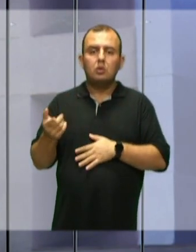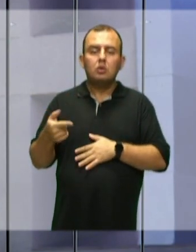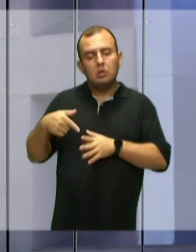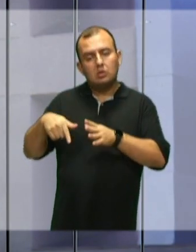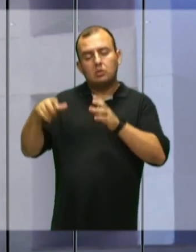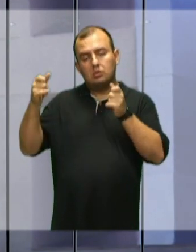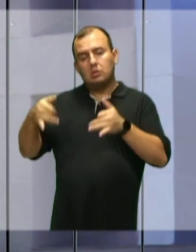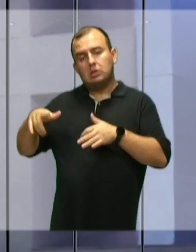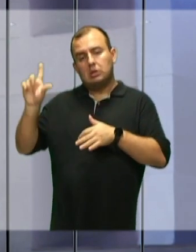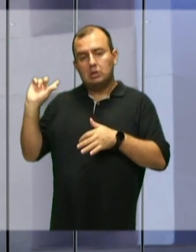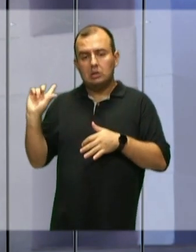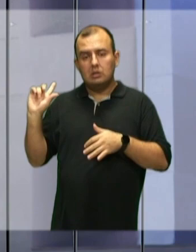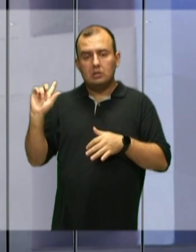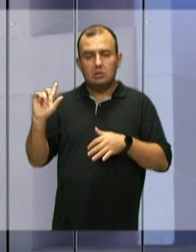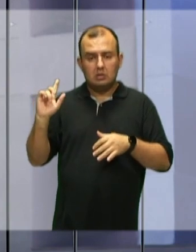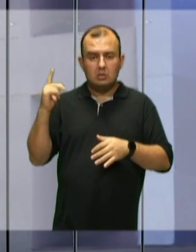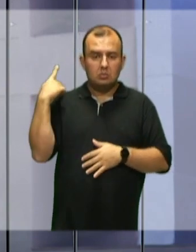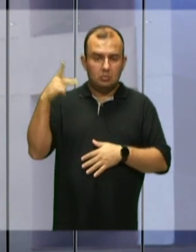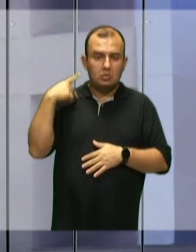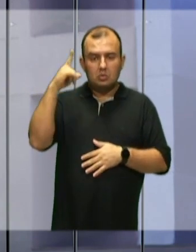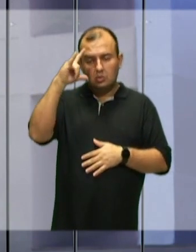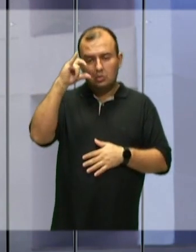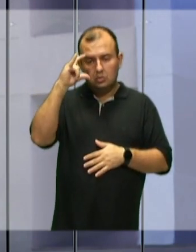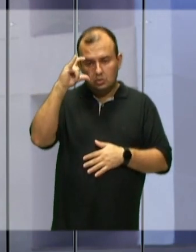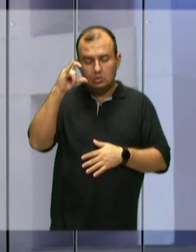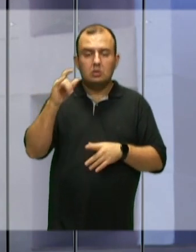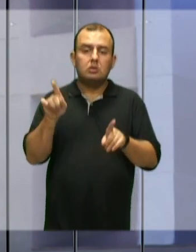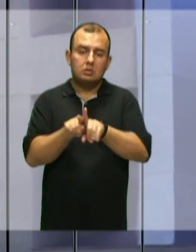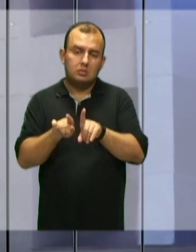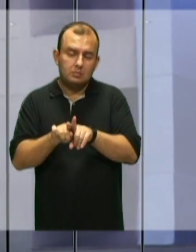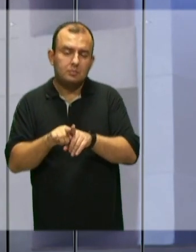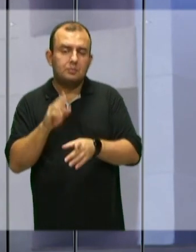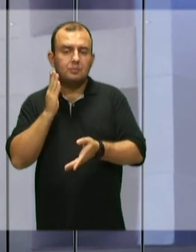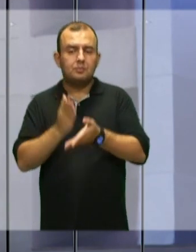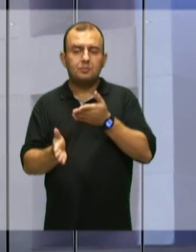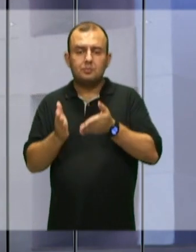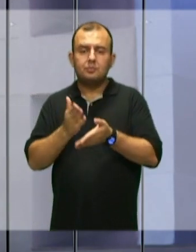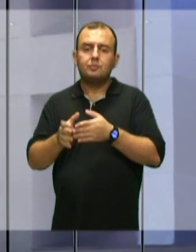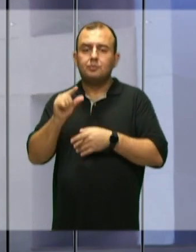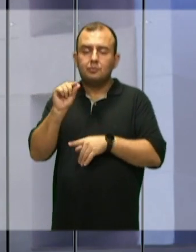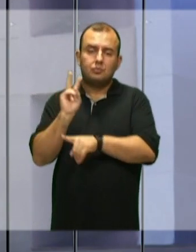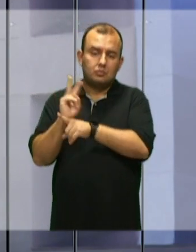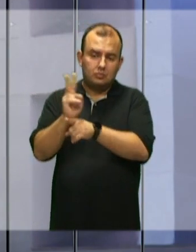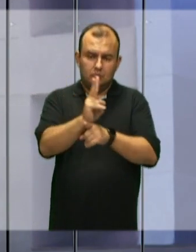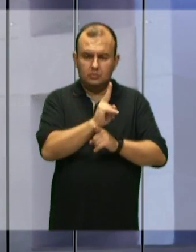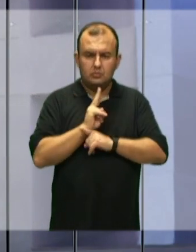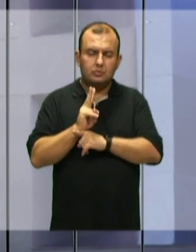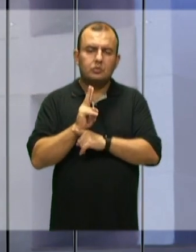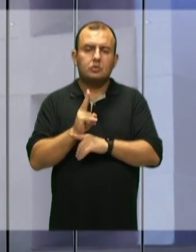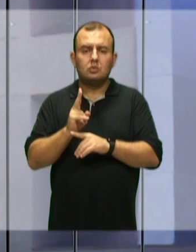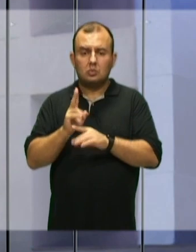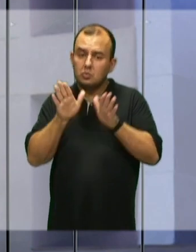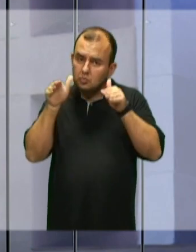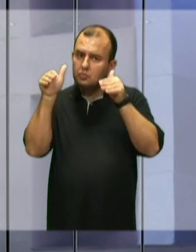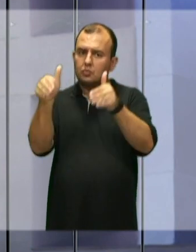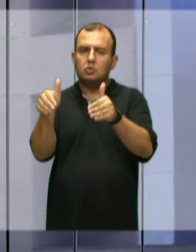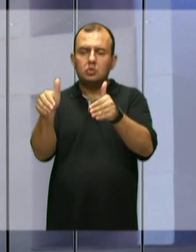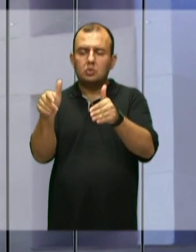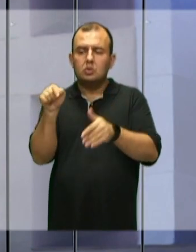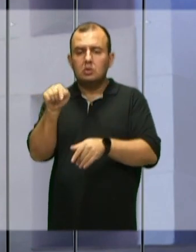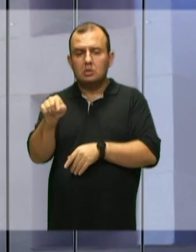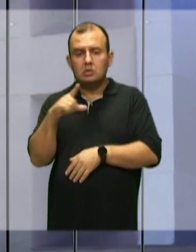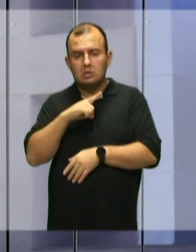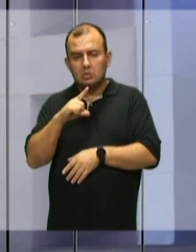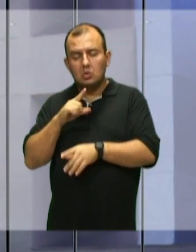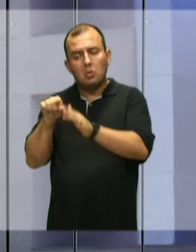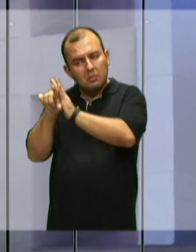anterior de ser político de Instagram Acabou também perdendo um pouco essa questão da fiscalização a fiscalização com o foco o foco Qual é ter